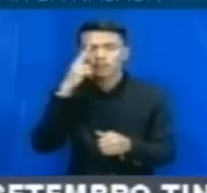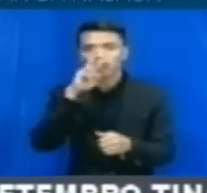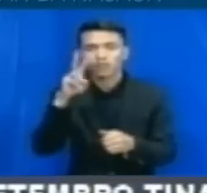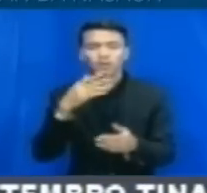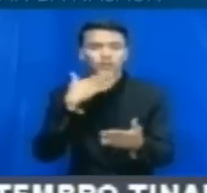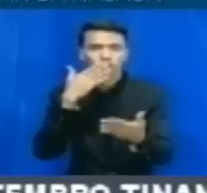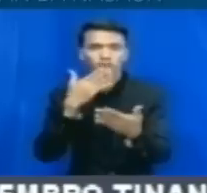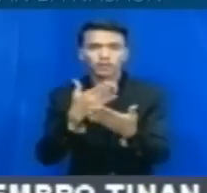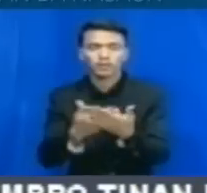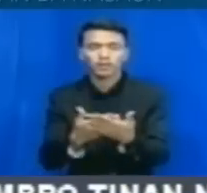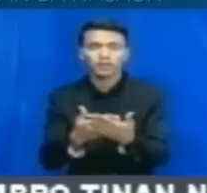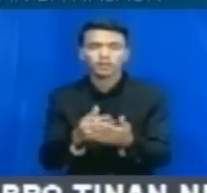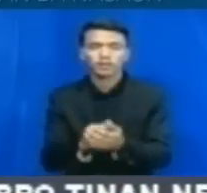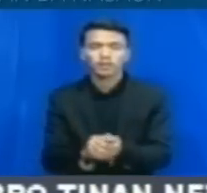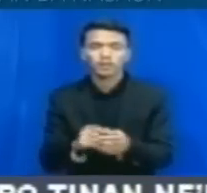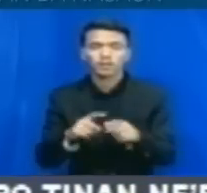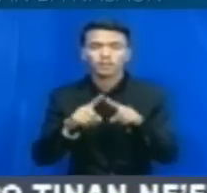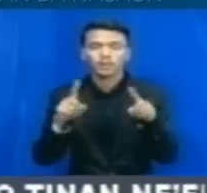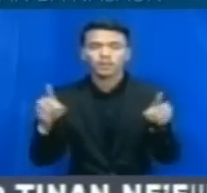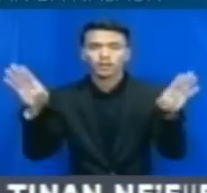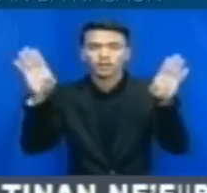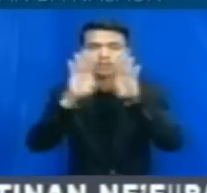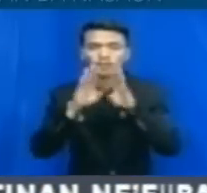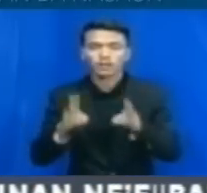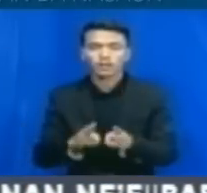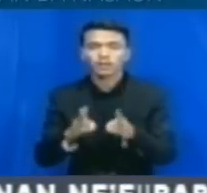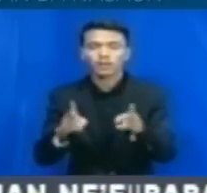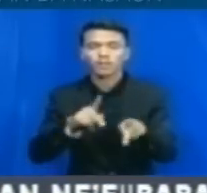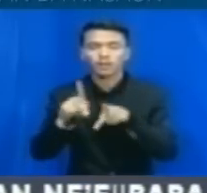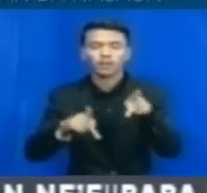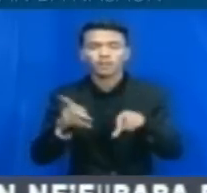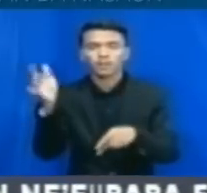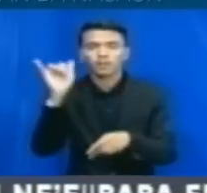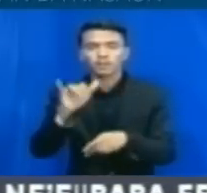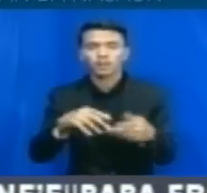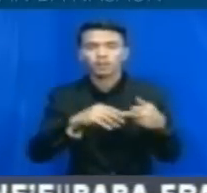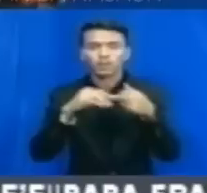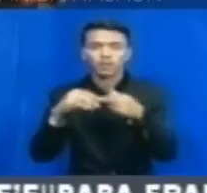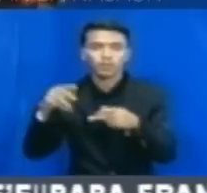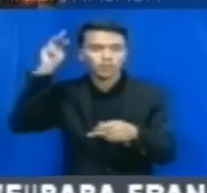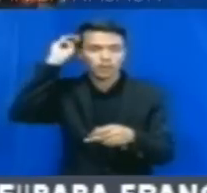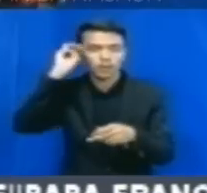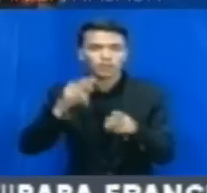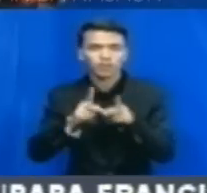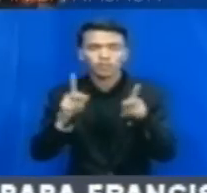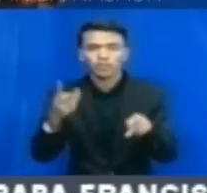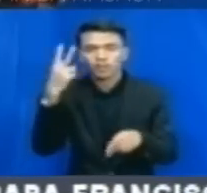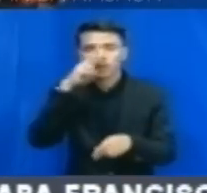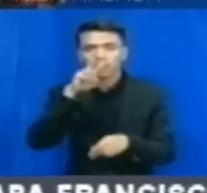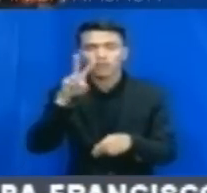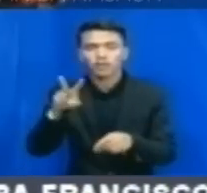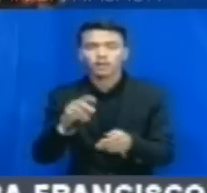justo ne defesa ne hare mas le la ta cada lamba ia é mas selo le li mos ba ministério público ne hare ba caso de